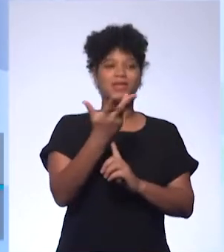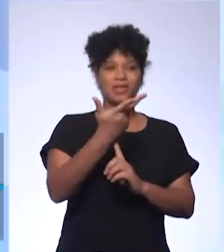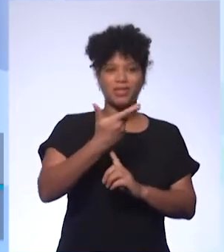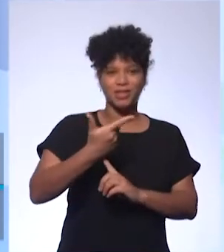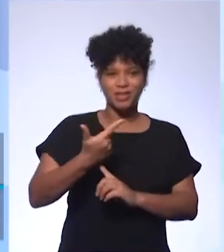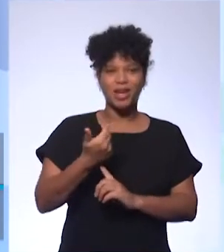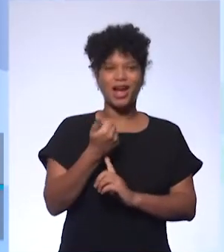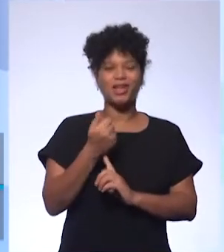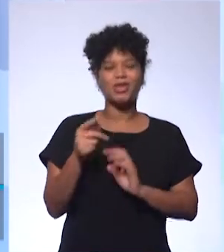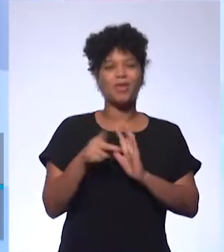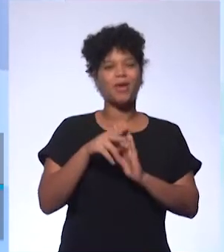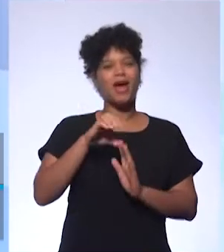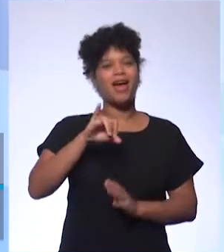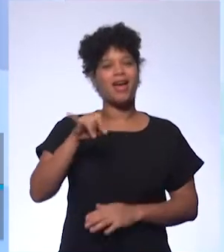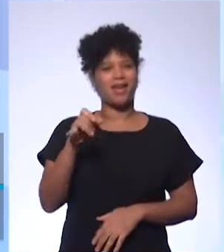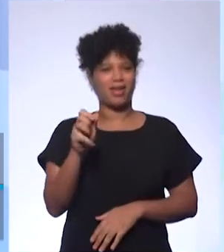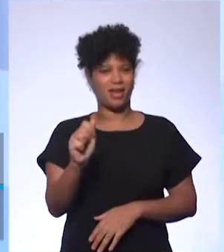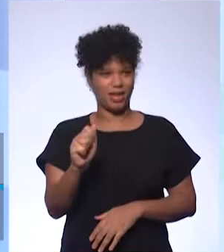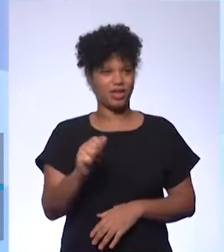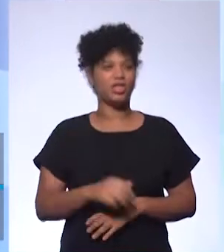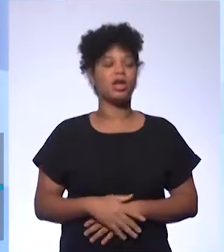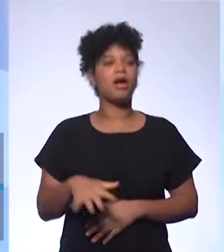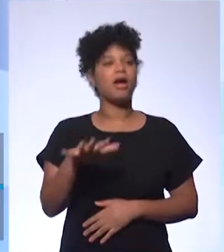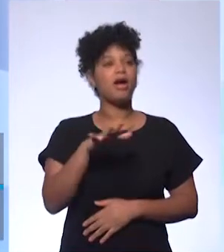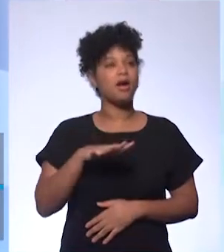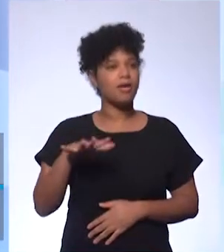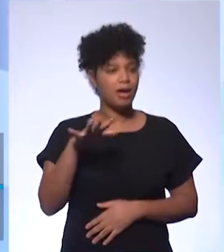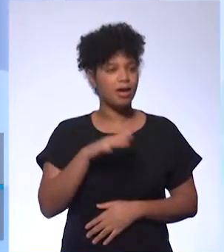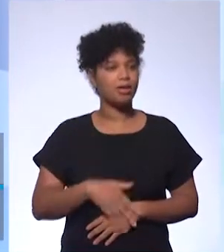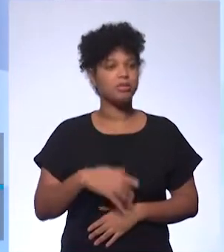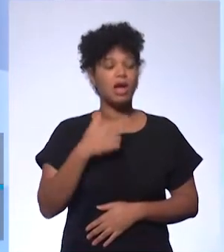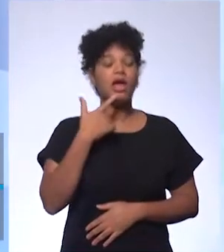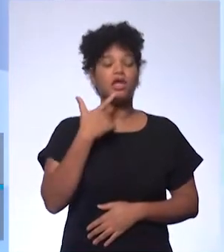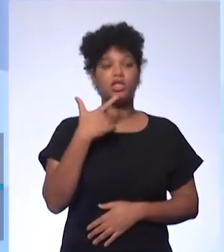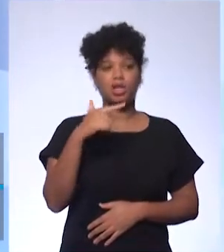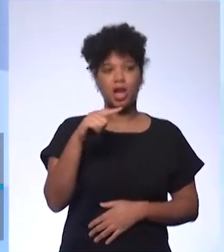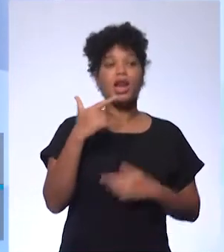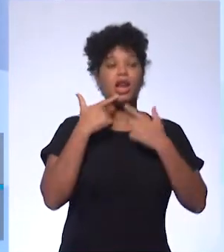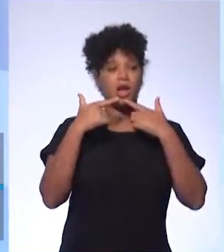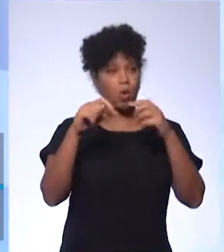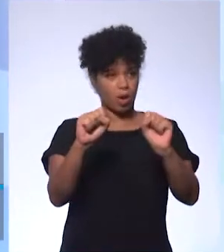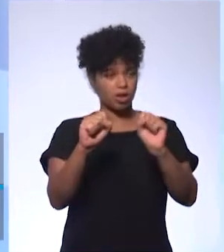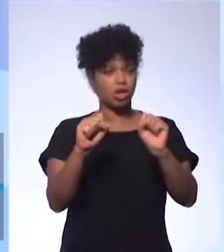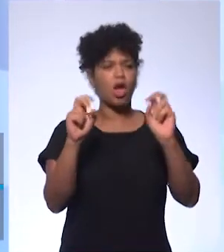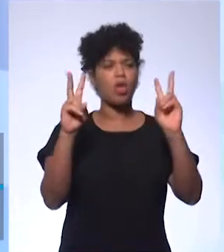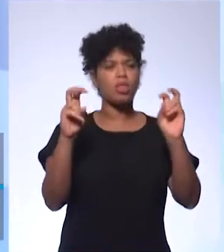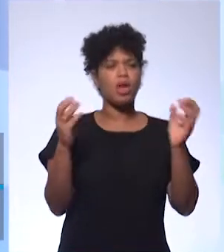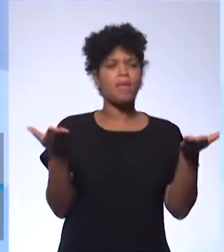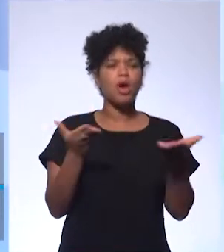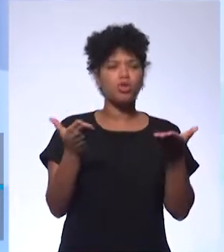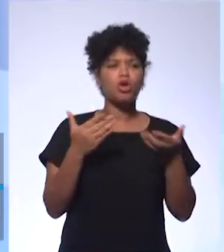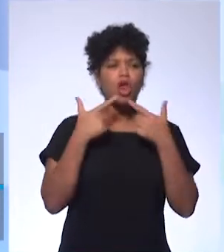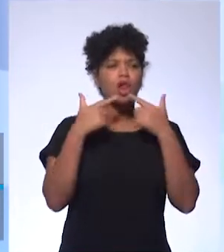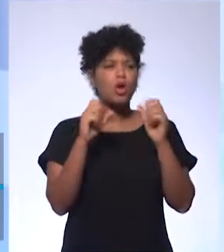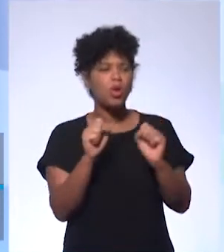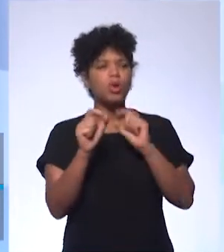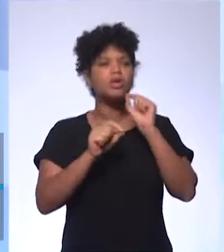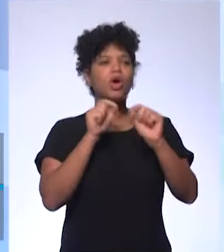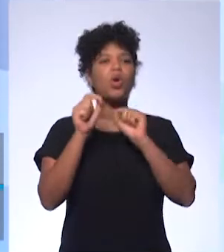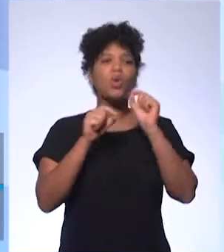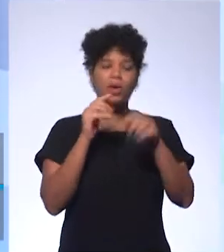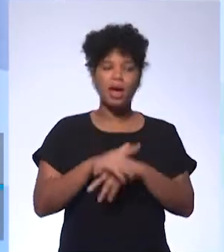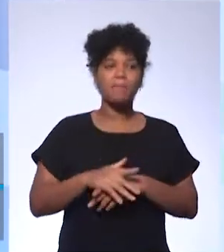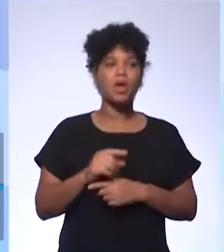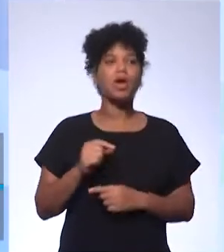da EJA, né? Mais uma aula da área de linguagens, né? E o tema da nossa aula de linguagens de hoje é